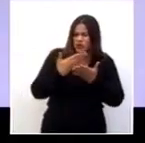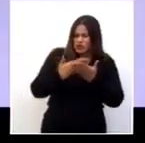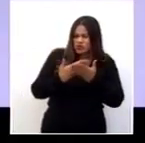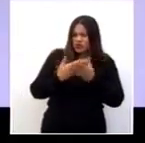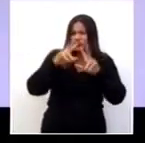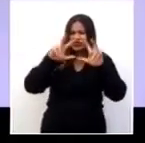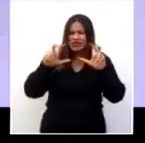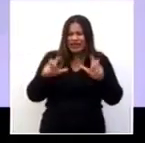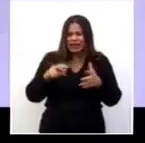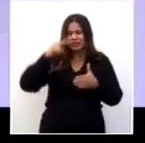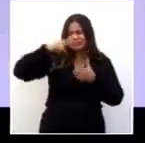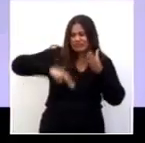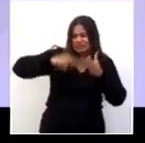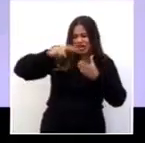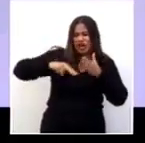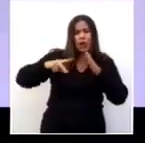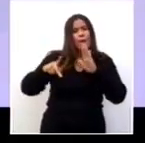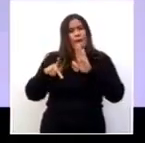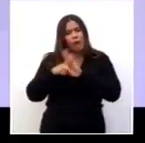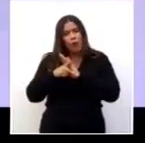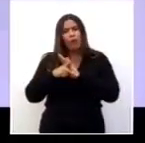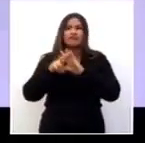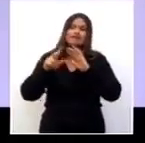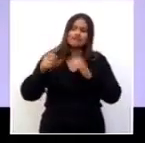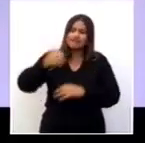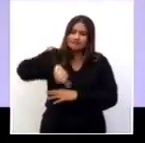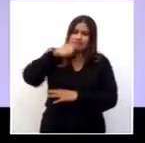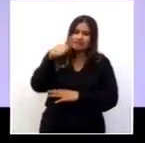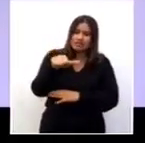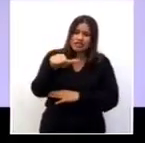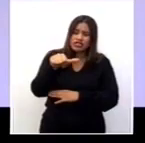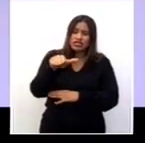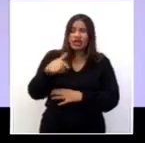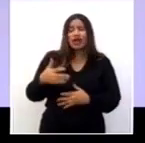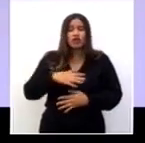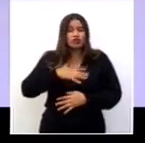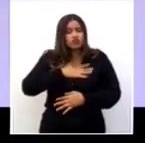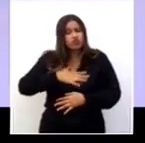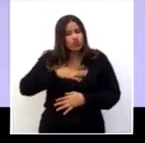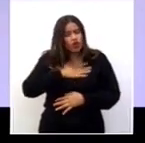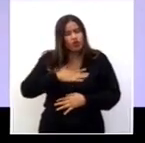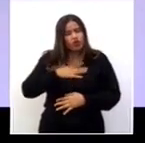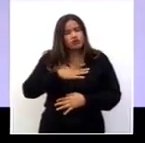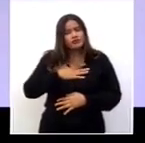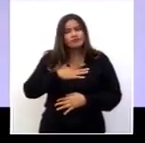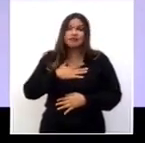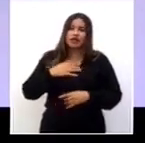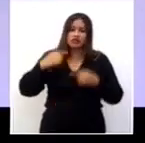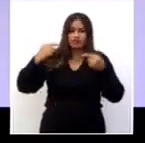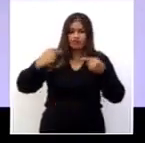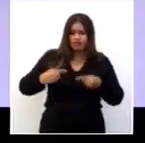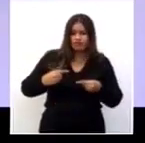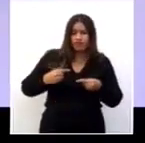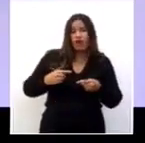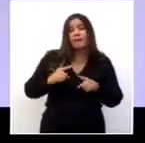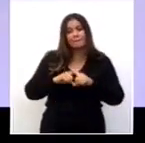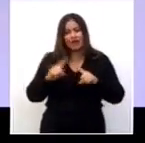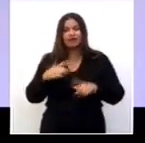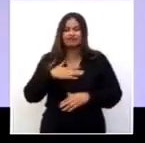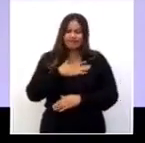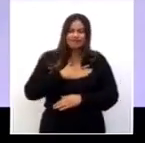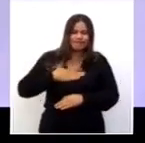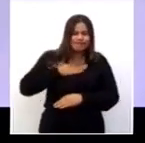lê muito, é muito gostoso, é um tema muito polêmico, mas é muito gostoso. Mas